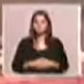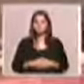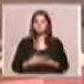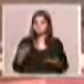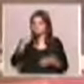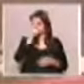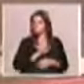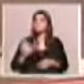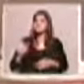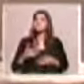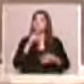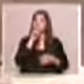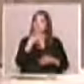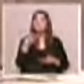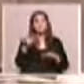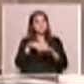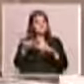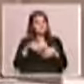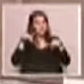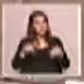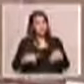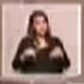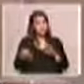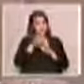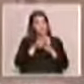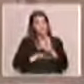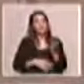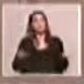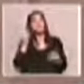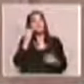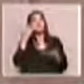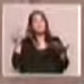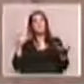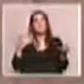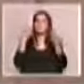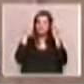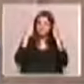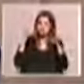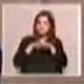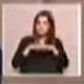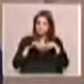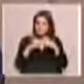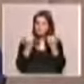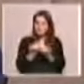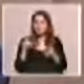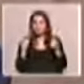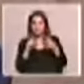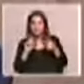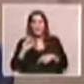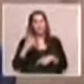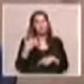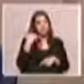E já sabe que pode juntar-se a nós nesta nossa emissão através das nossas redes sociais, o nosso endereço eletrónico e o nosso